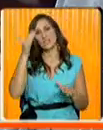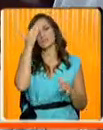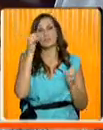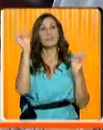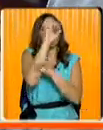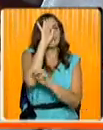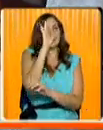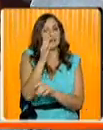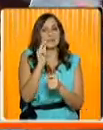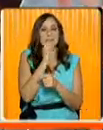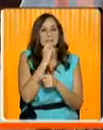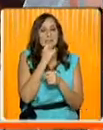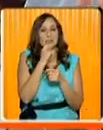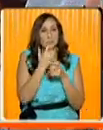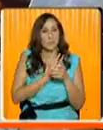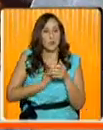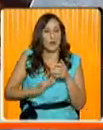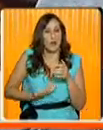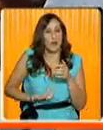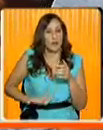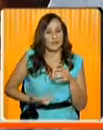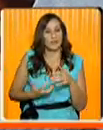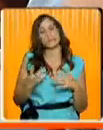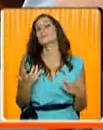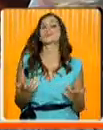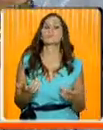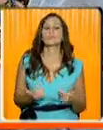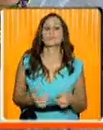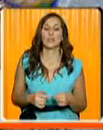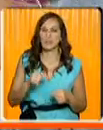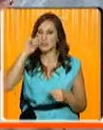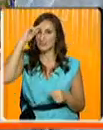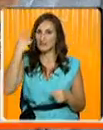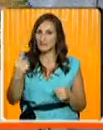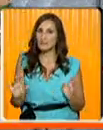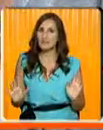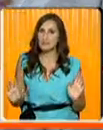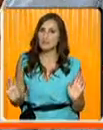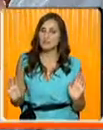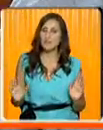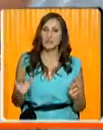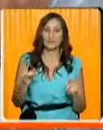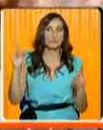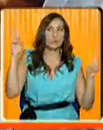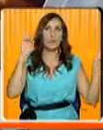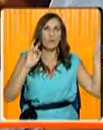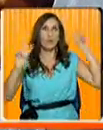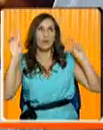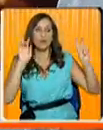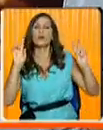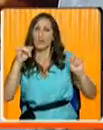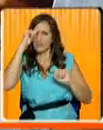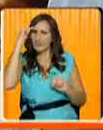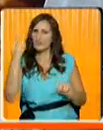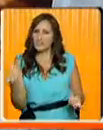que ninguém sabe. Que é um segredo que a gente guarda, estás a perceber? E, portanto, isto é difícil, te repara, isto, que nós estamos a ouvir e ter a ver,